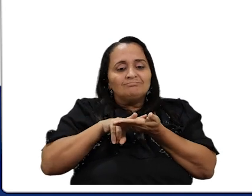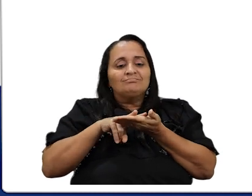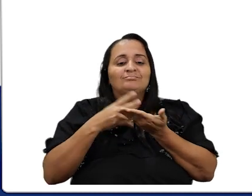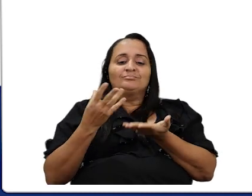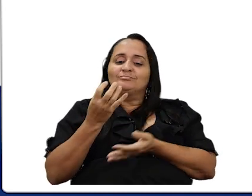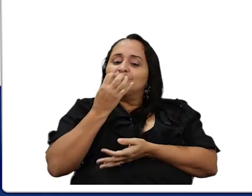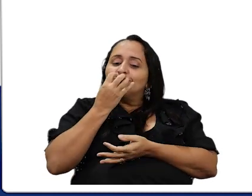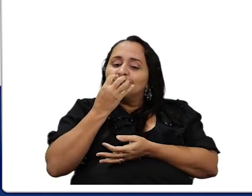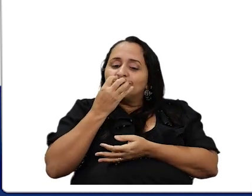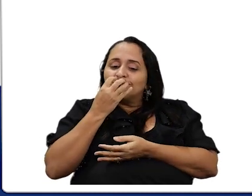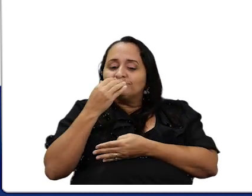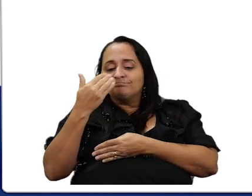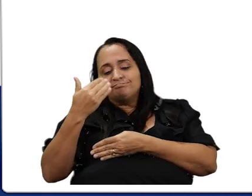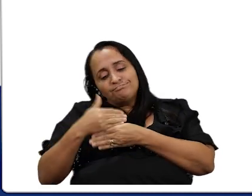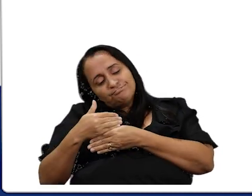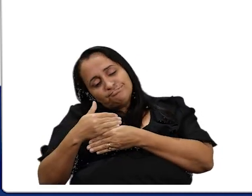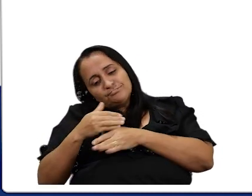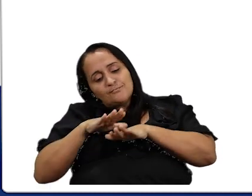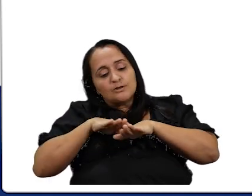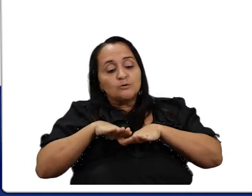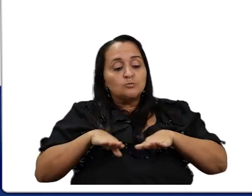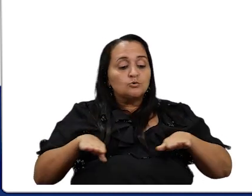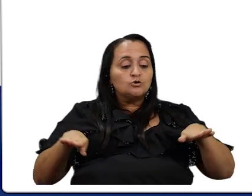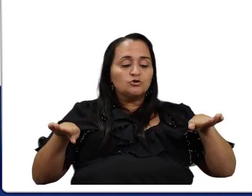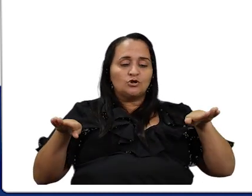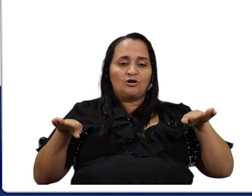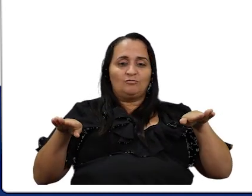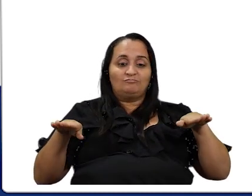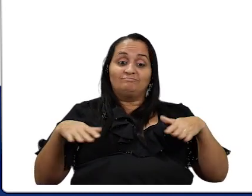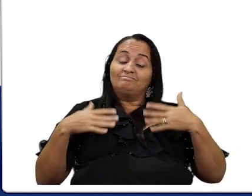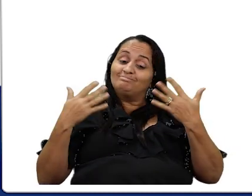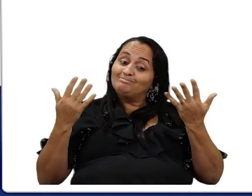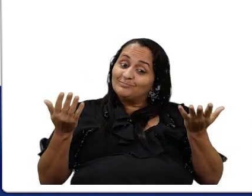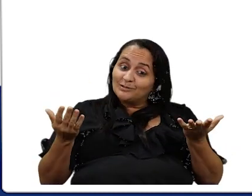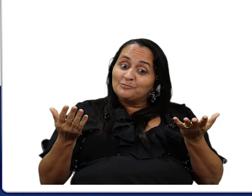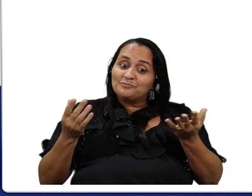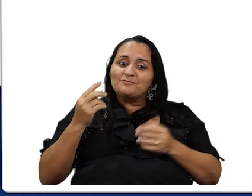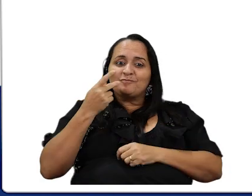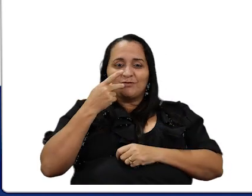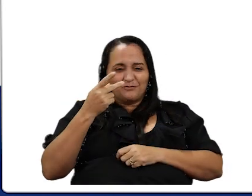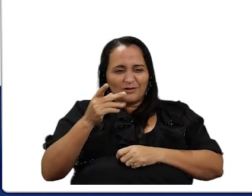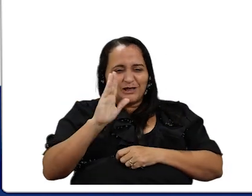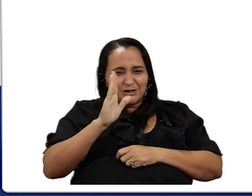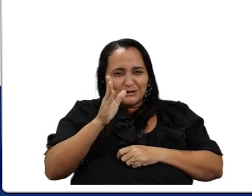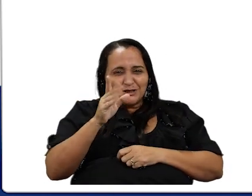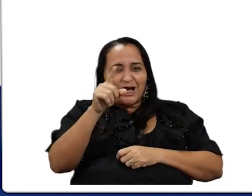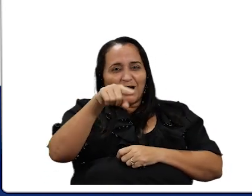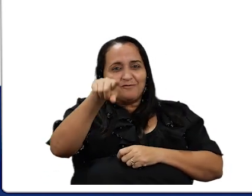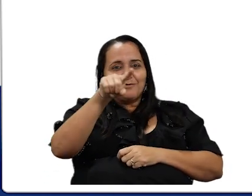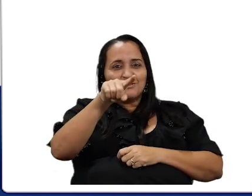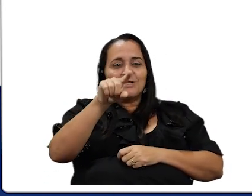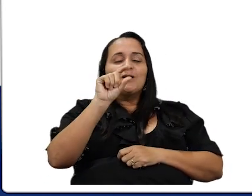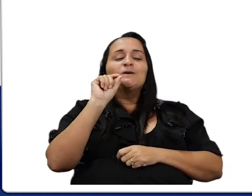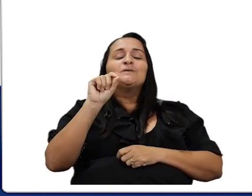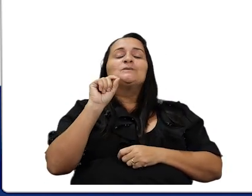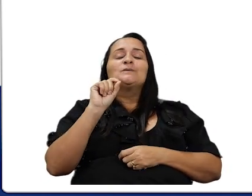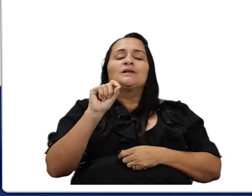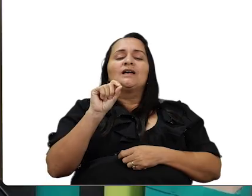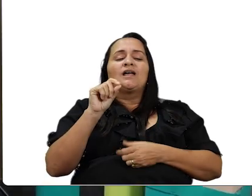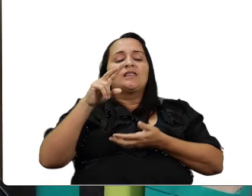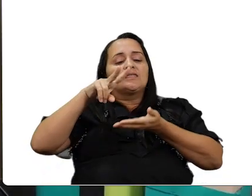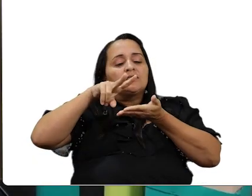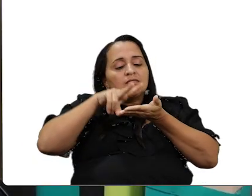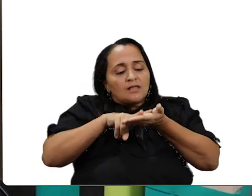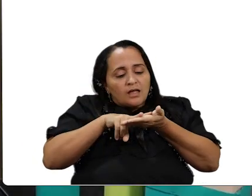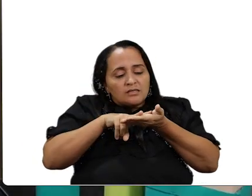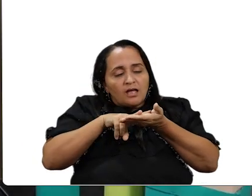quê? Deitou no chão. Viu que eu falei a você que a frase, a parte